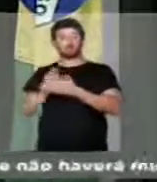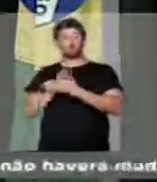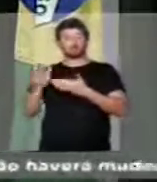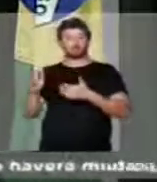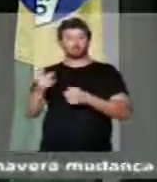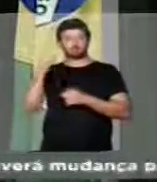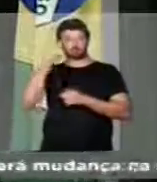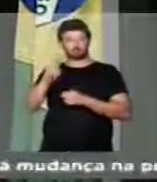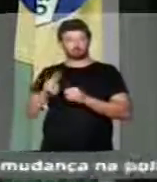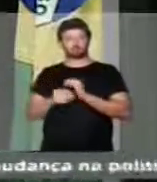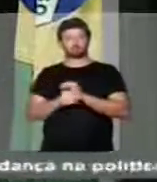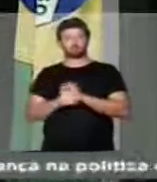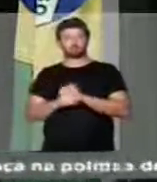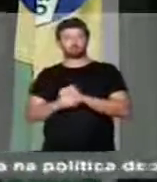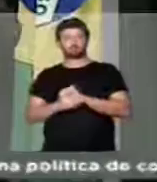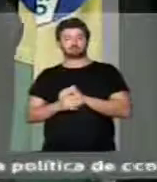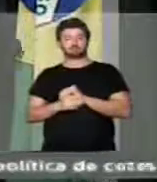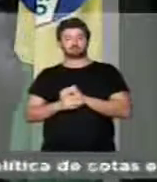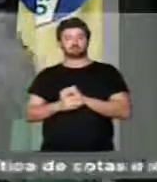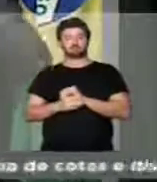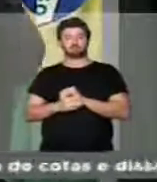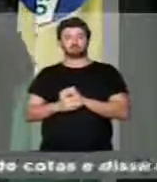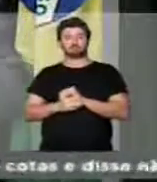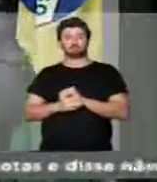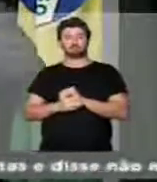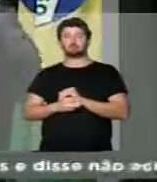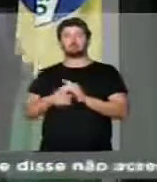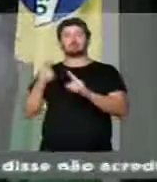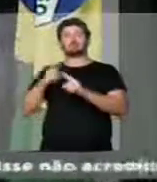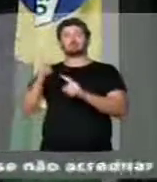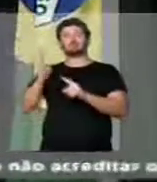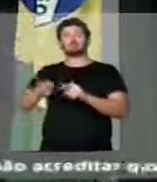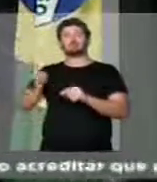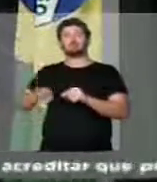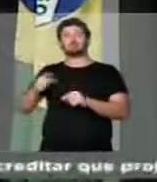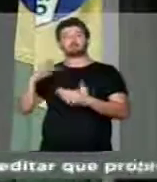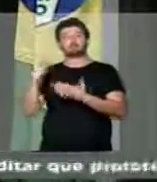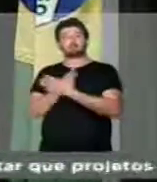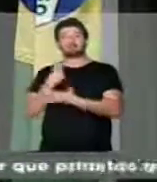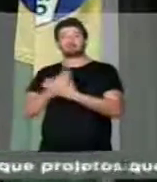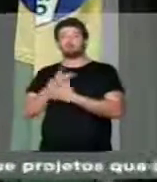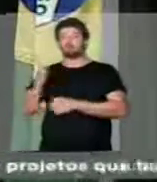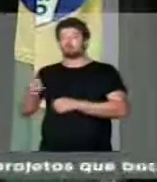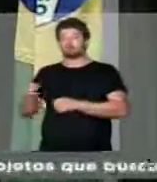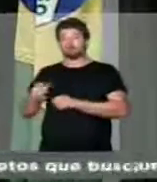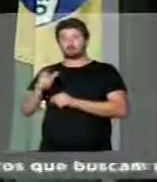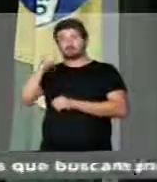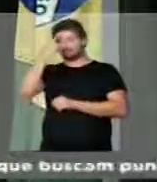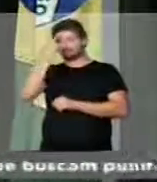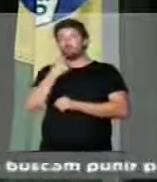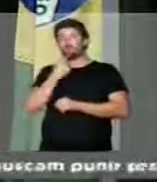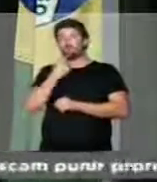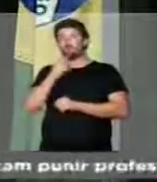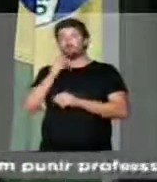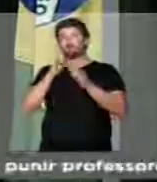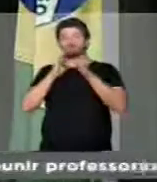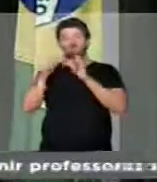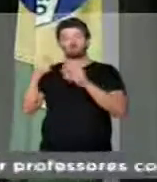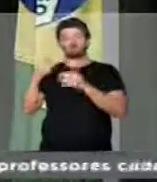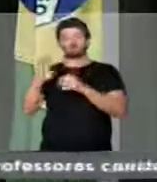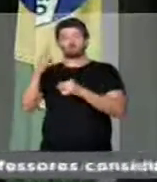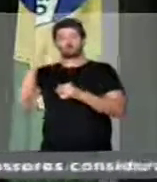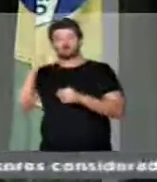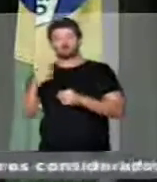2 dias voltaram ao espaço e com as mesmas ameaças e impropérios, perfis falsos se revezavam,